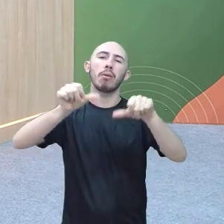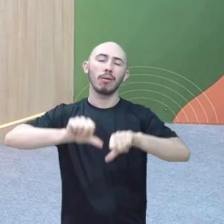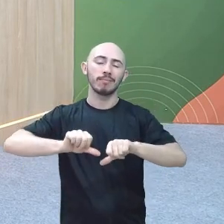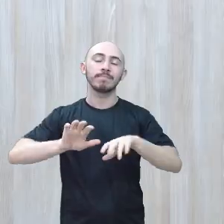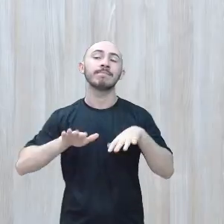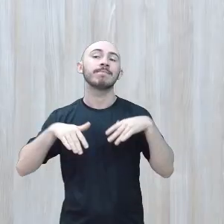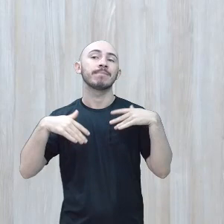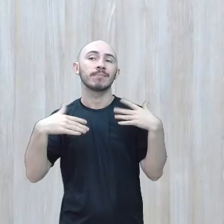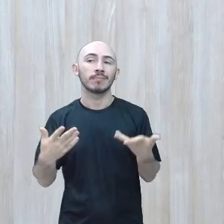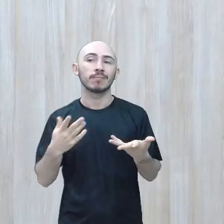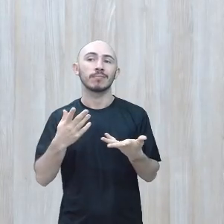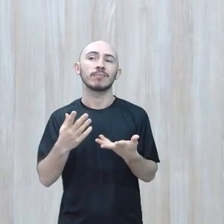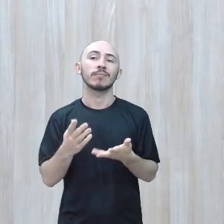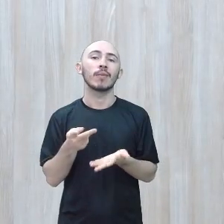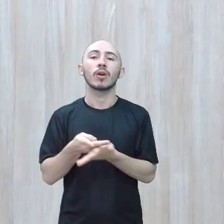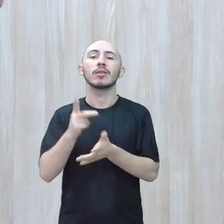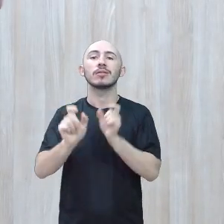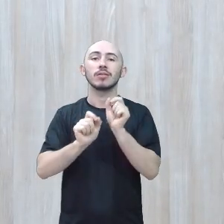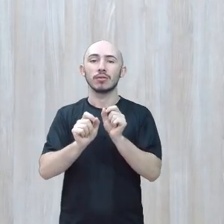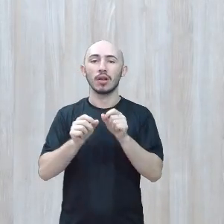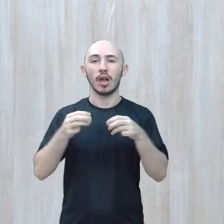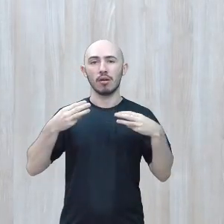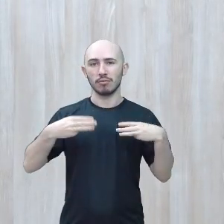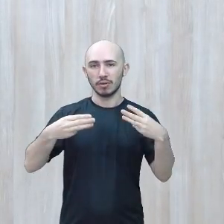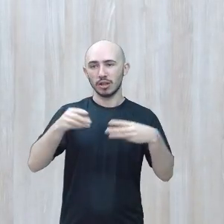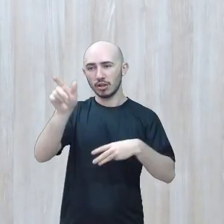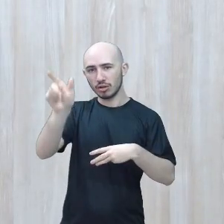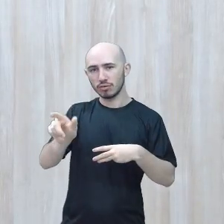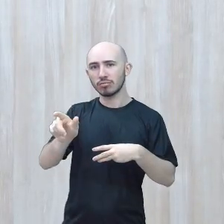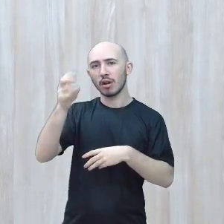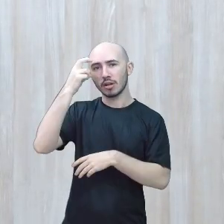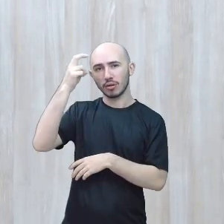aí, o ministro da Cultura